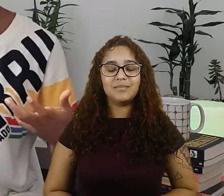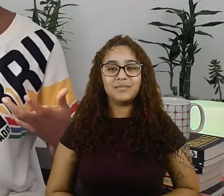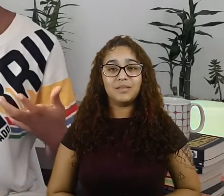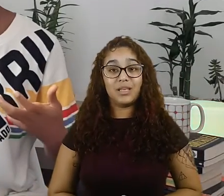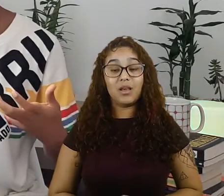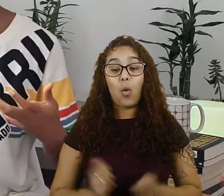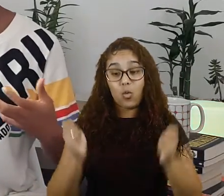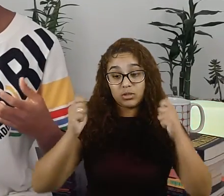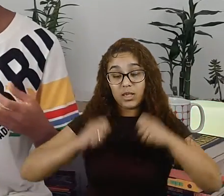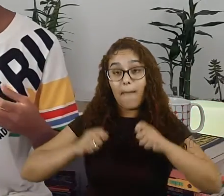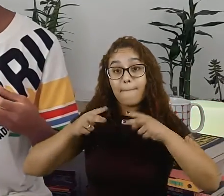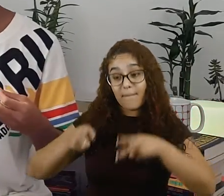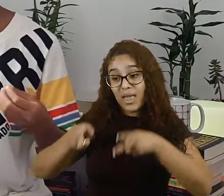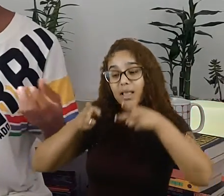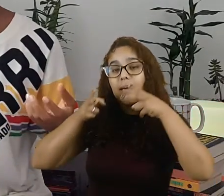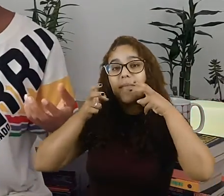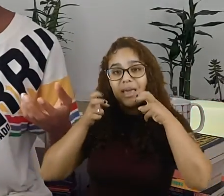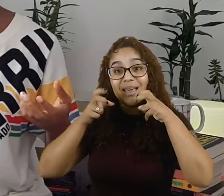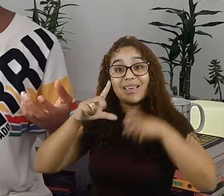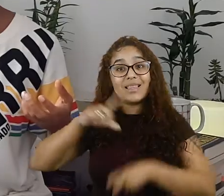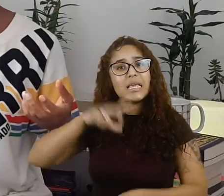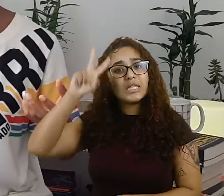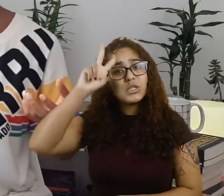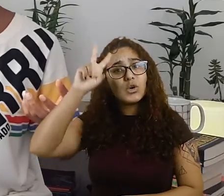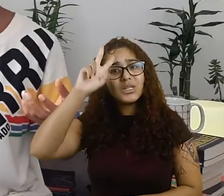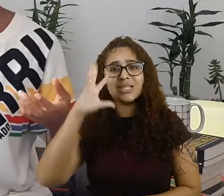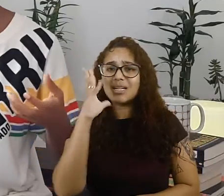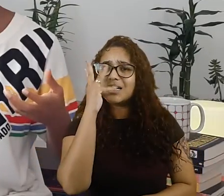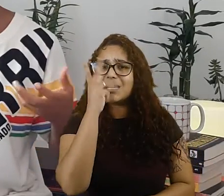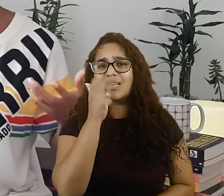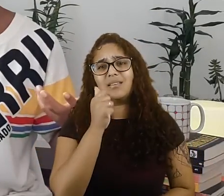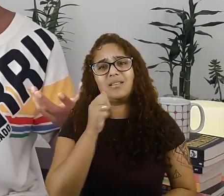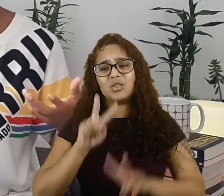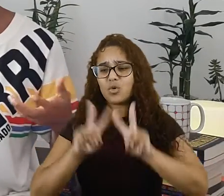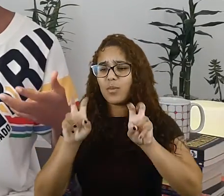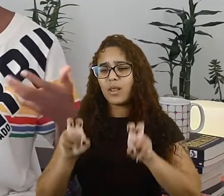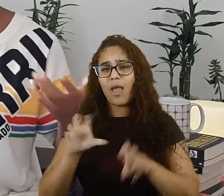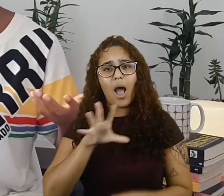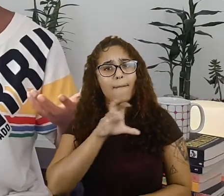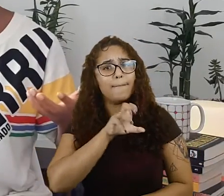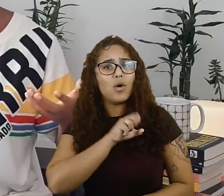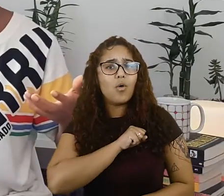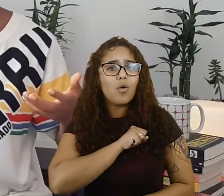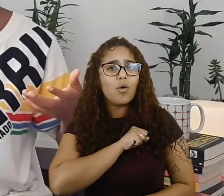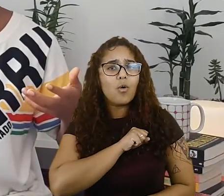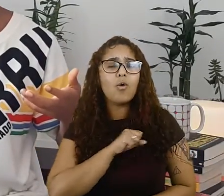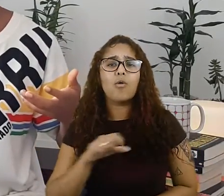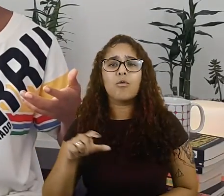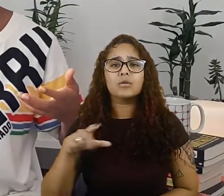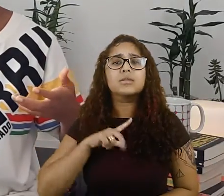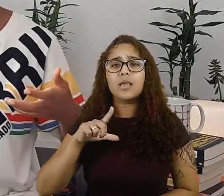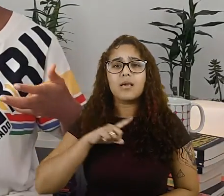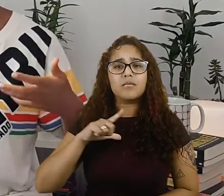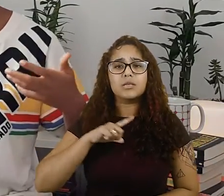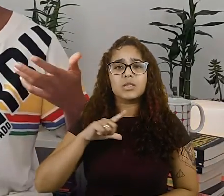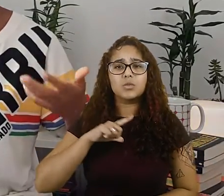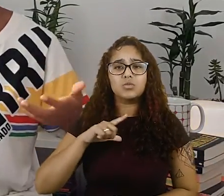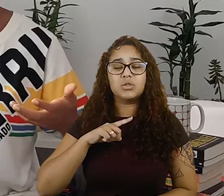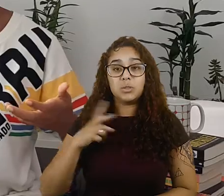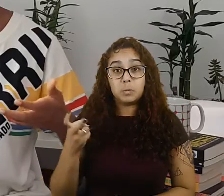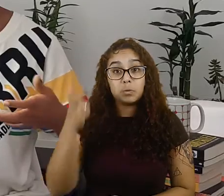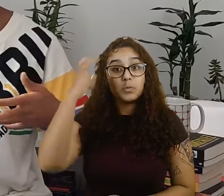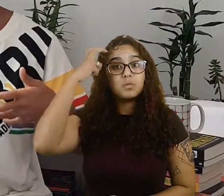outras autoras, e perceber que a gente tem histórias bonitas, histórias sobre amor, histórias que têm a ver com